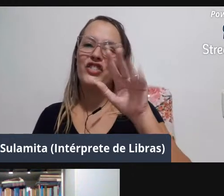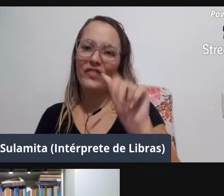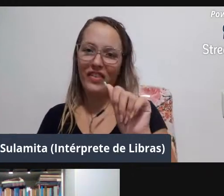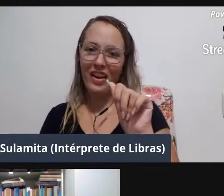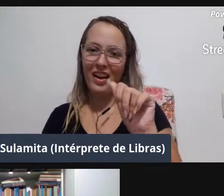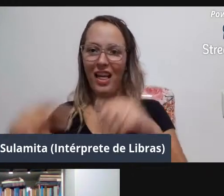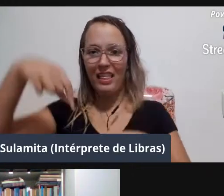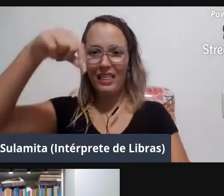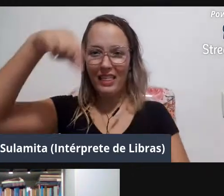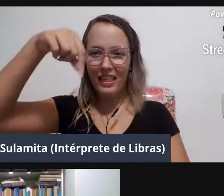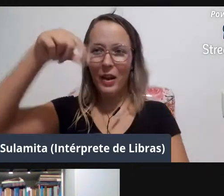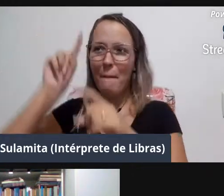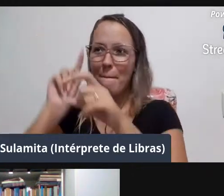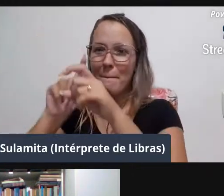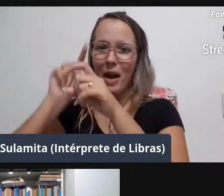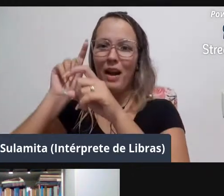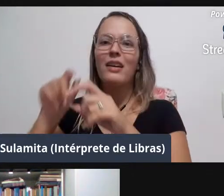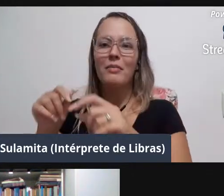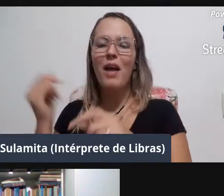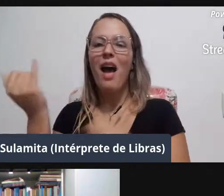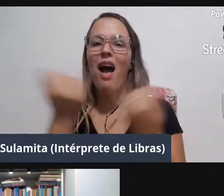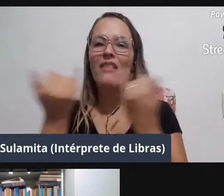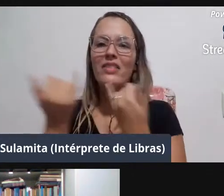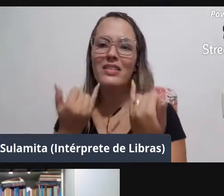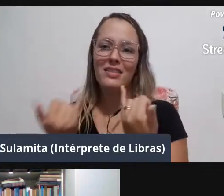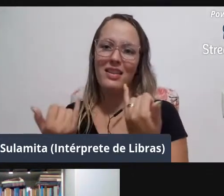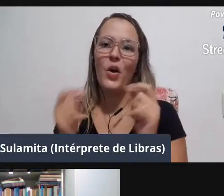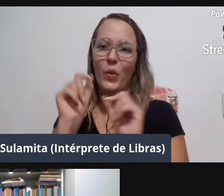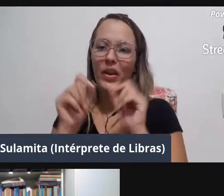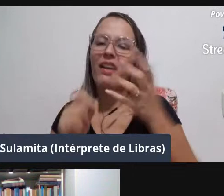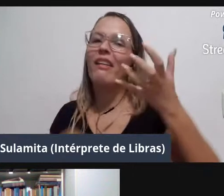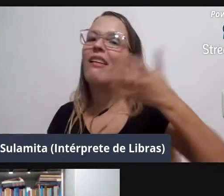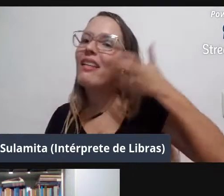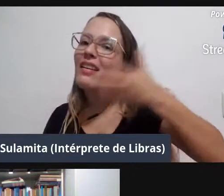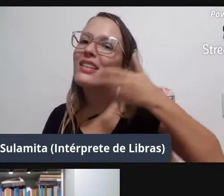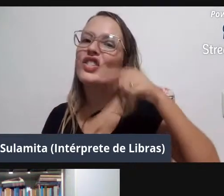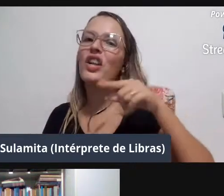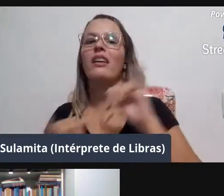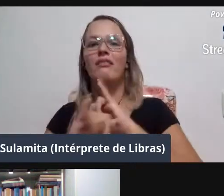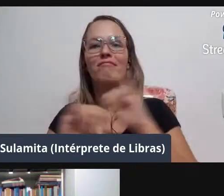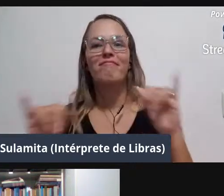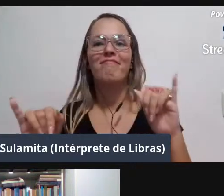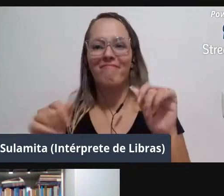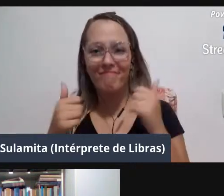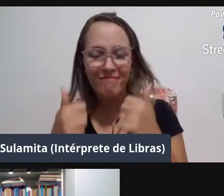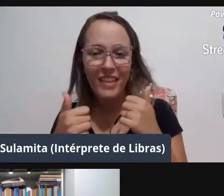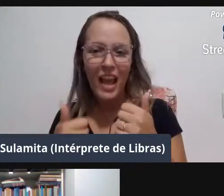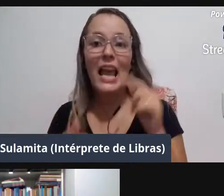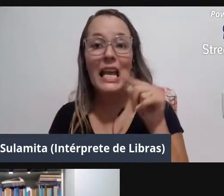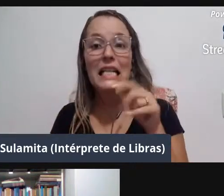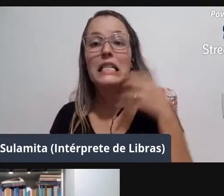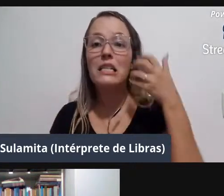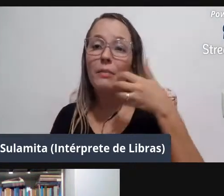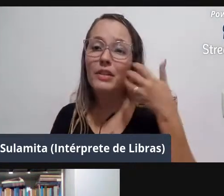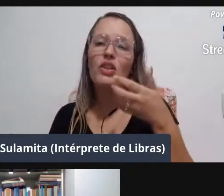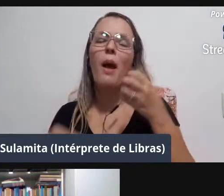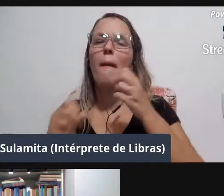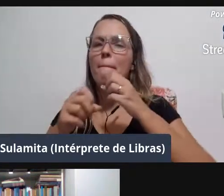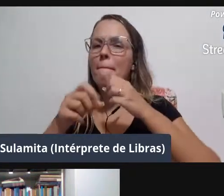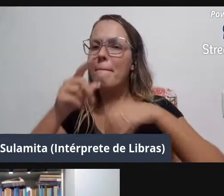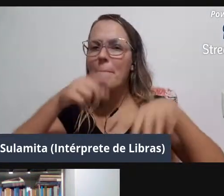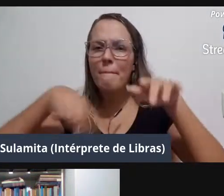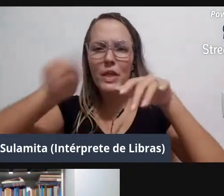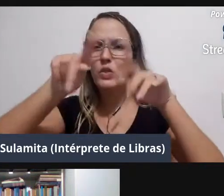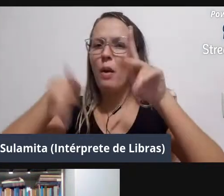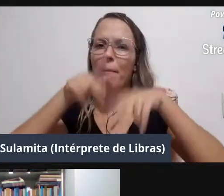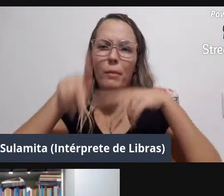para a gente conseguir, né, que esses debates cada vez mais alcancem públicos maiores, outros fóruns. Acho que